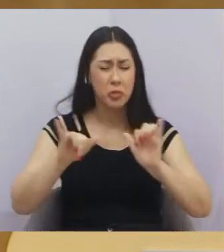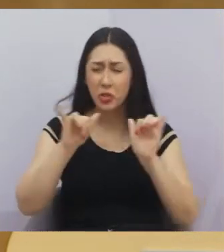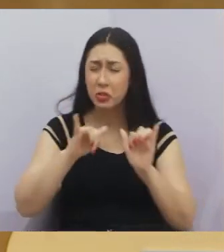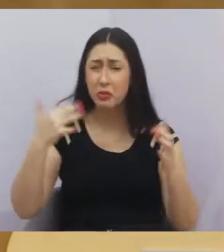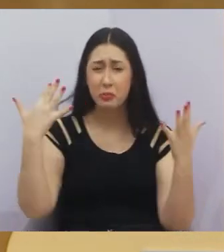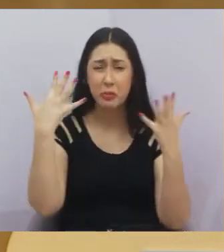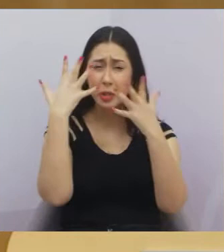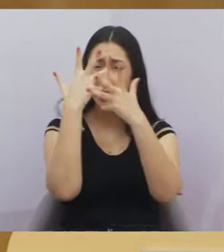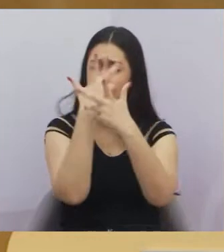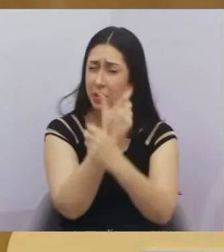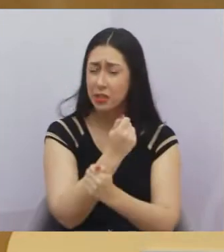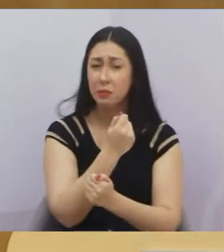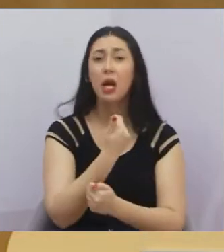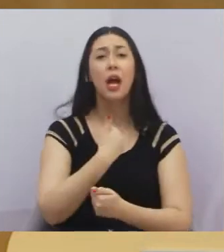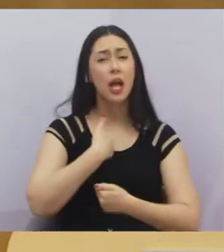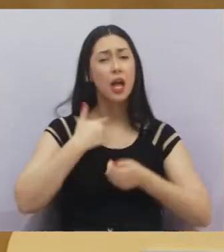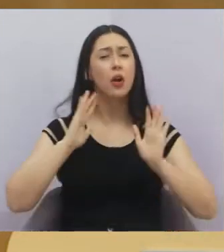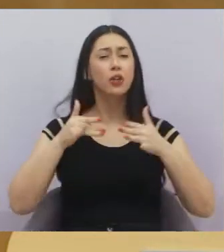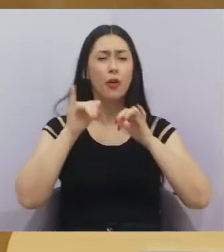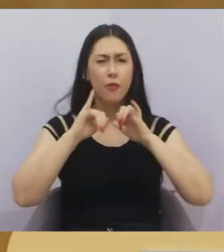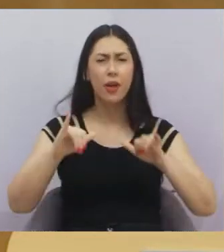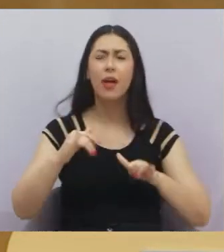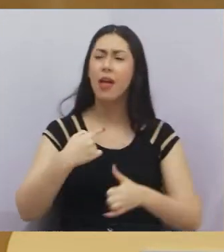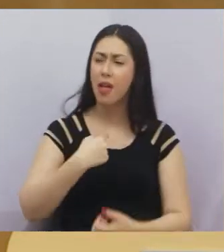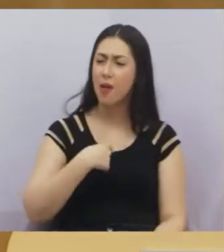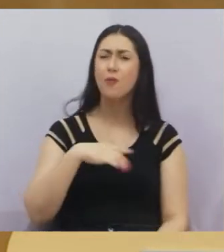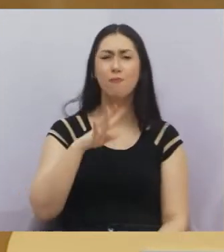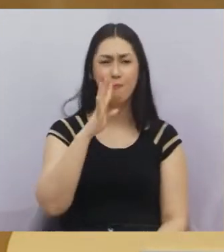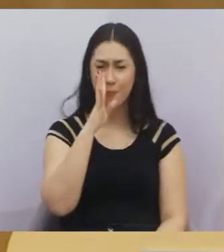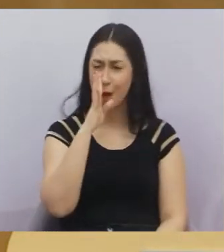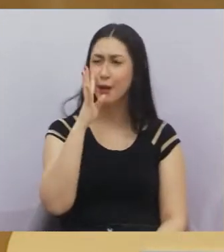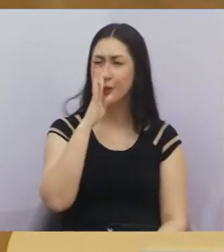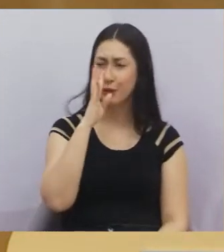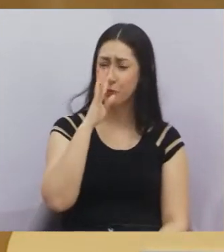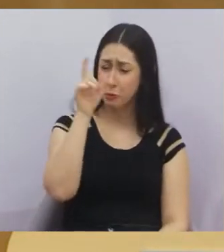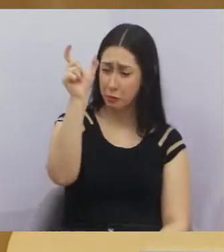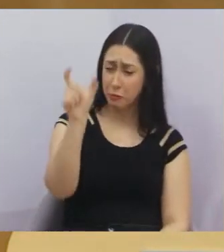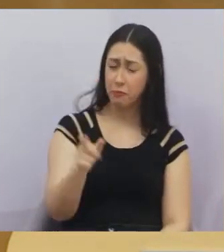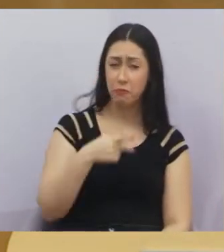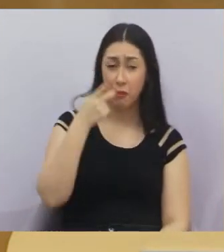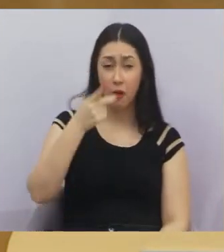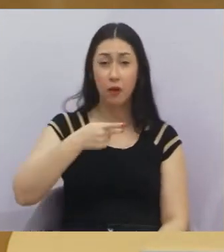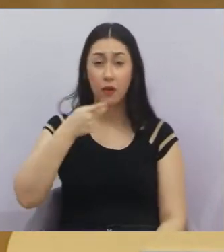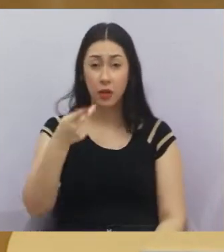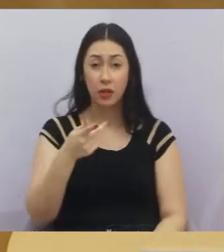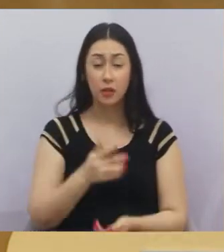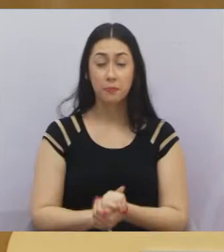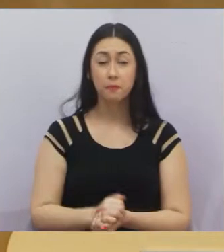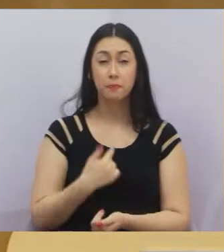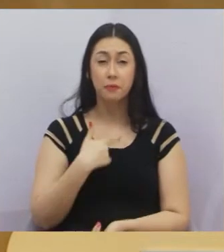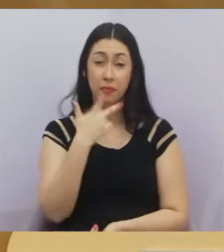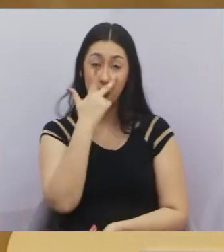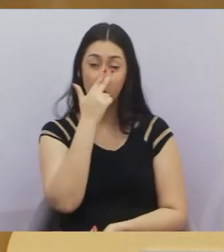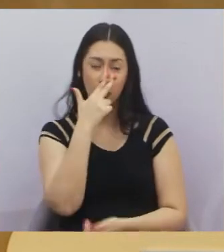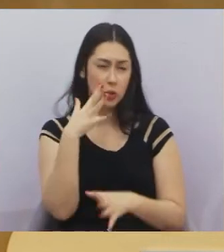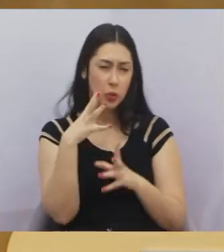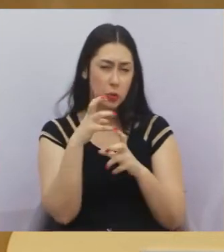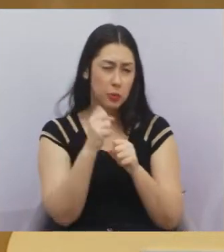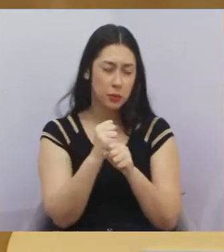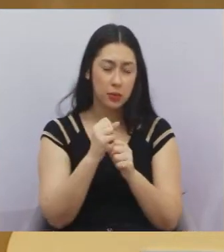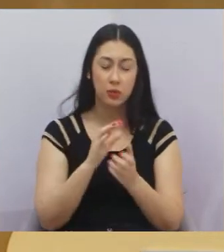explanação. Já disse o quanto admiro as suas colocações. E eu acho que,